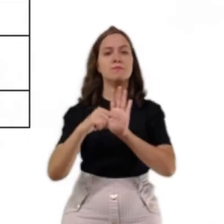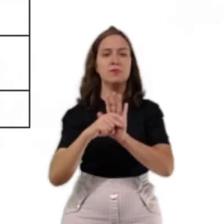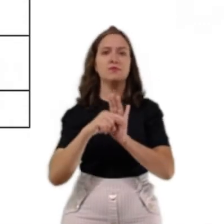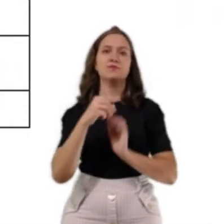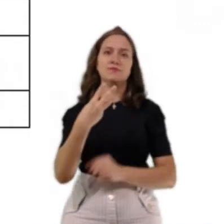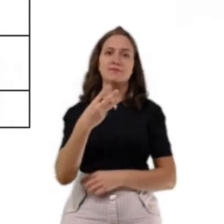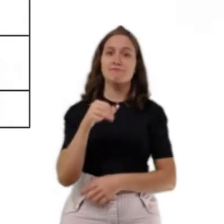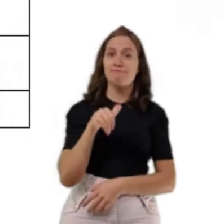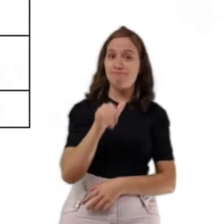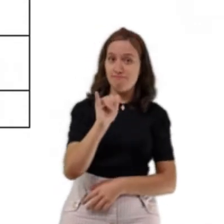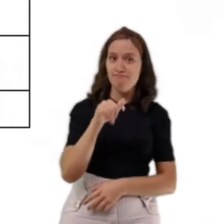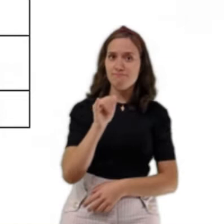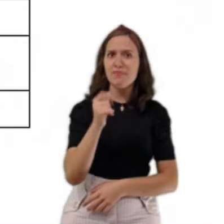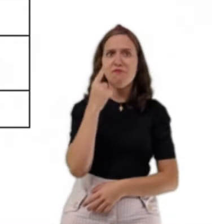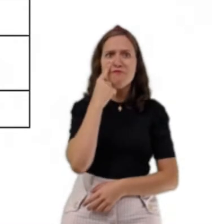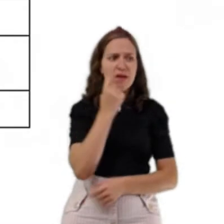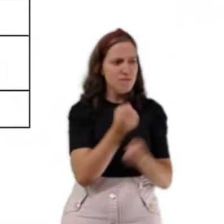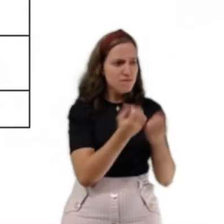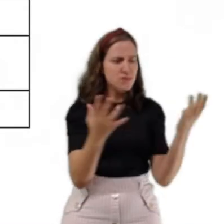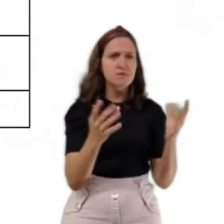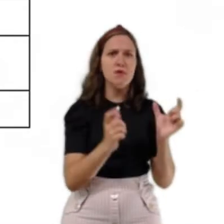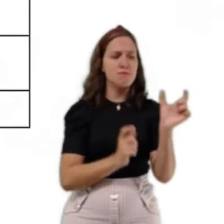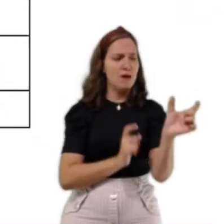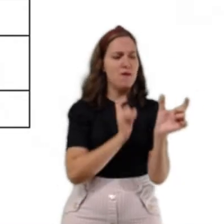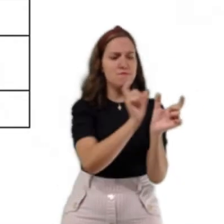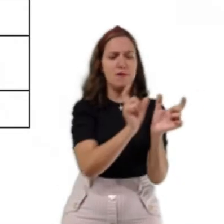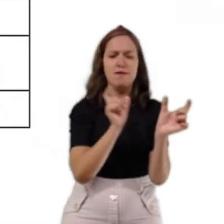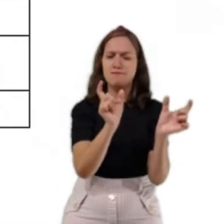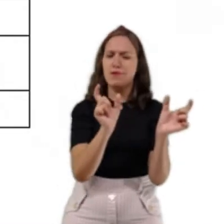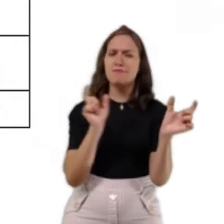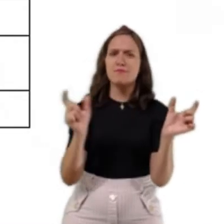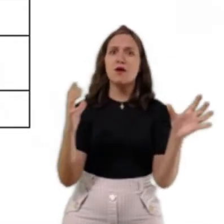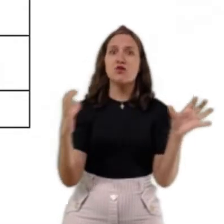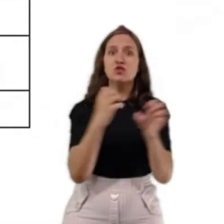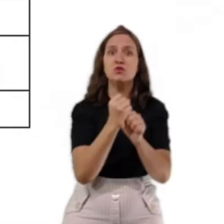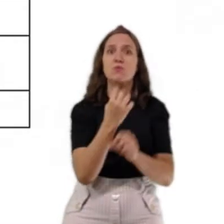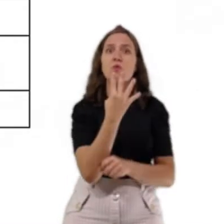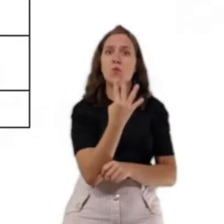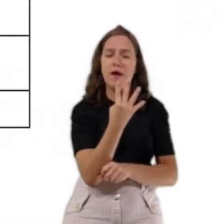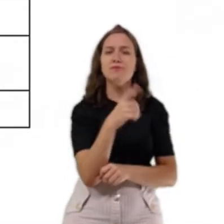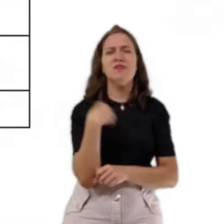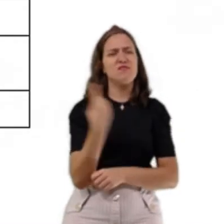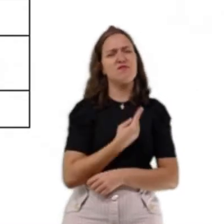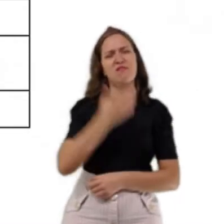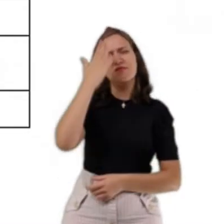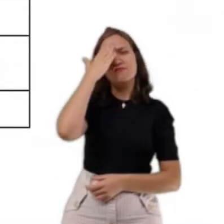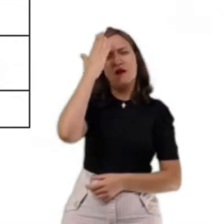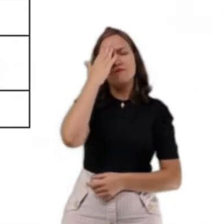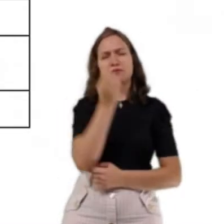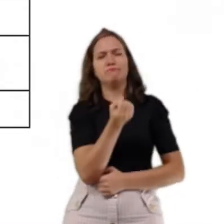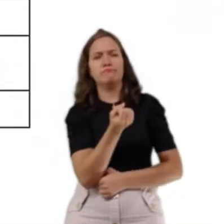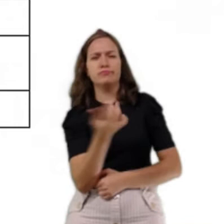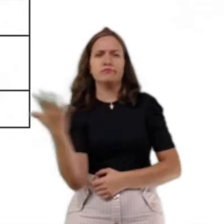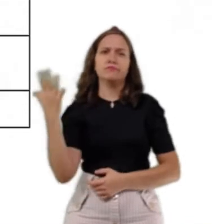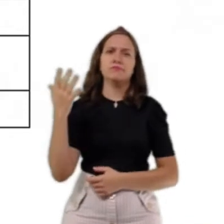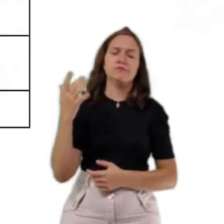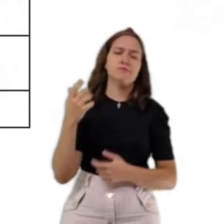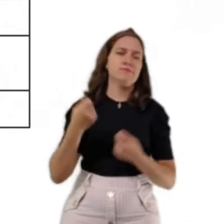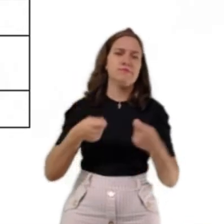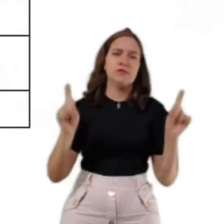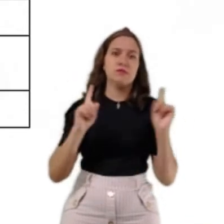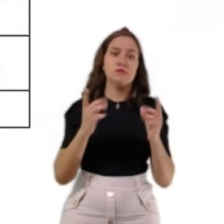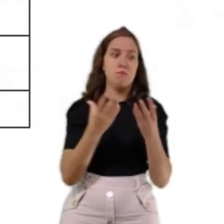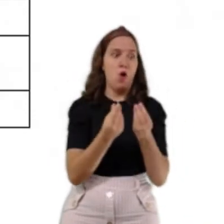3y Eu tenho quatro termos algébricos e para simplificar a nossa vida para gente não ter categorizar